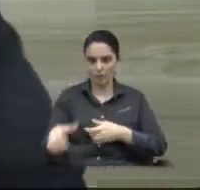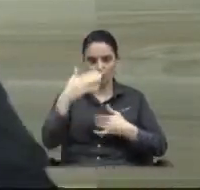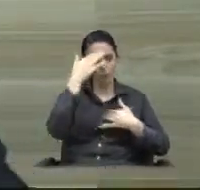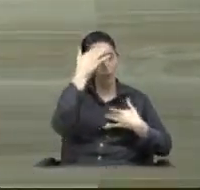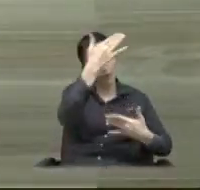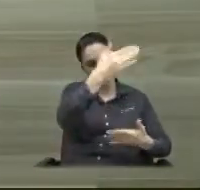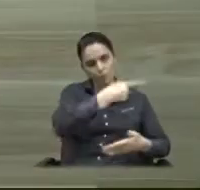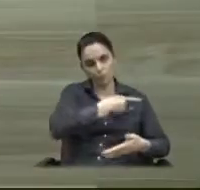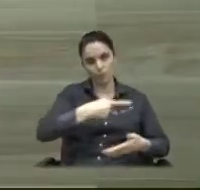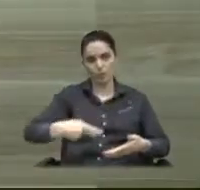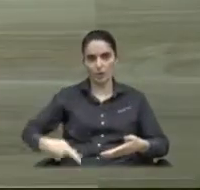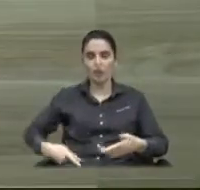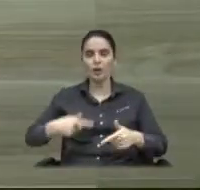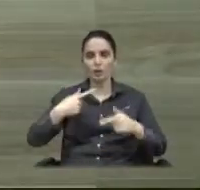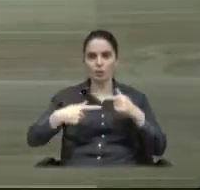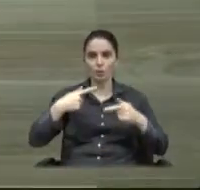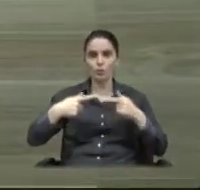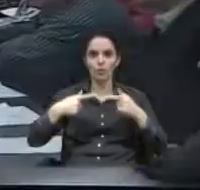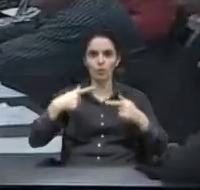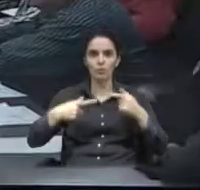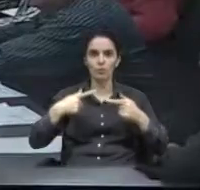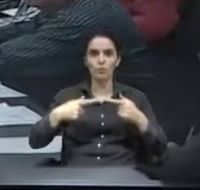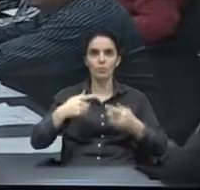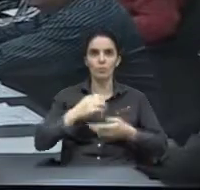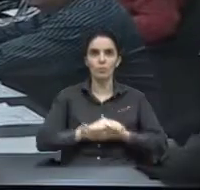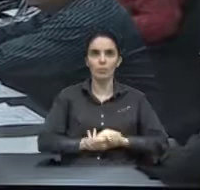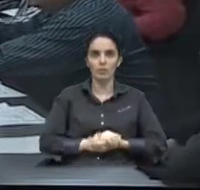presidente. Continua a discussão. Já